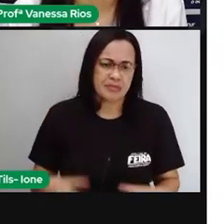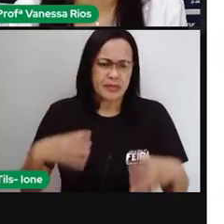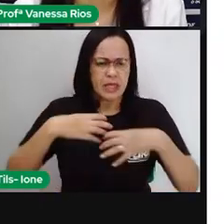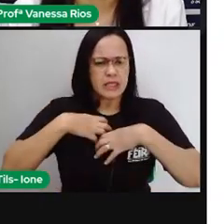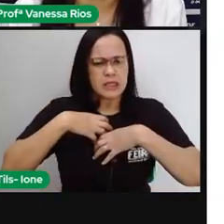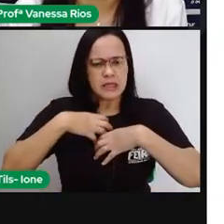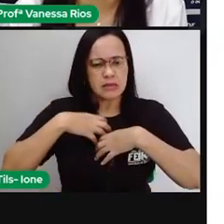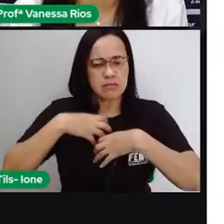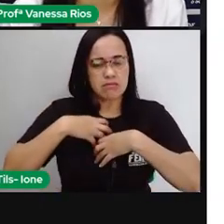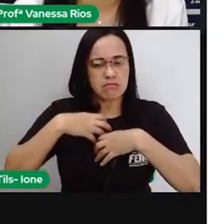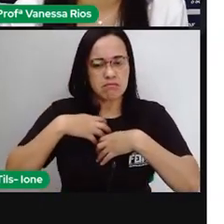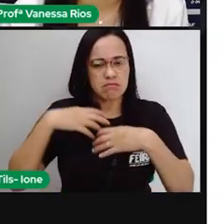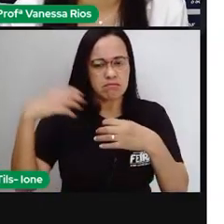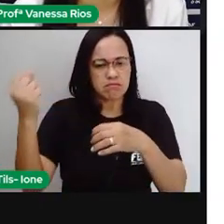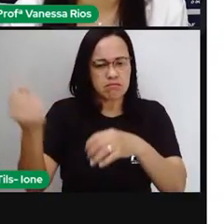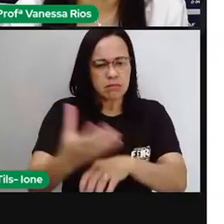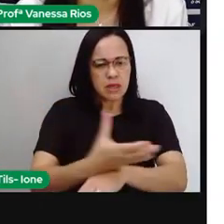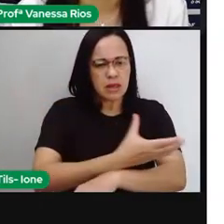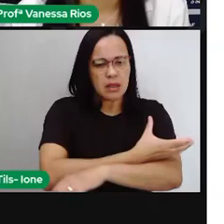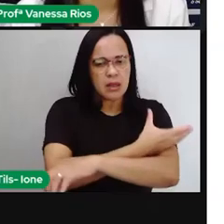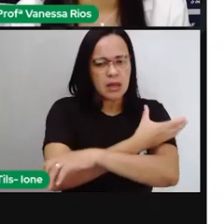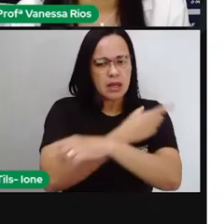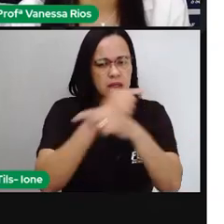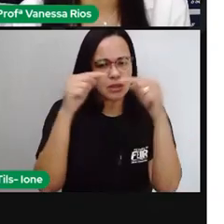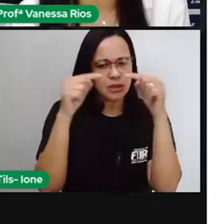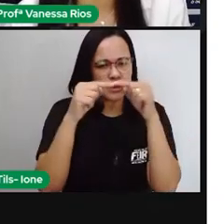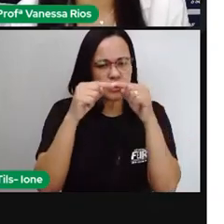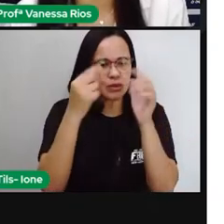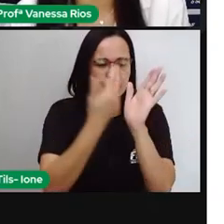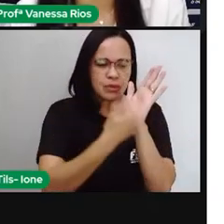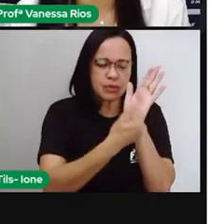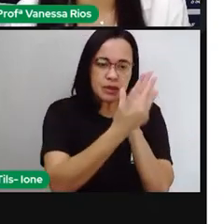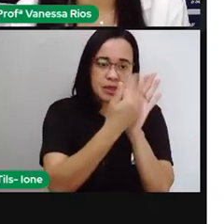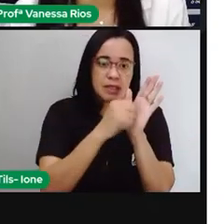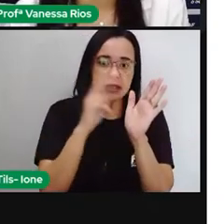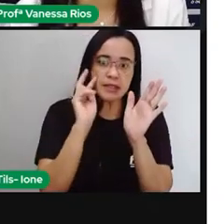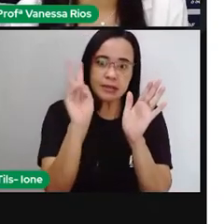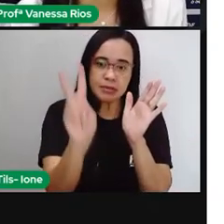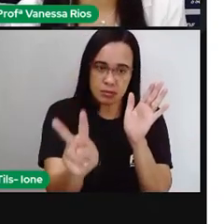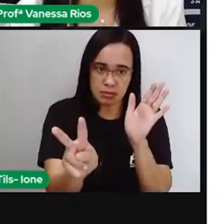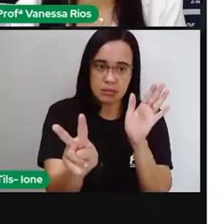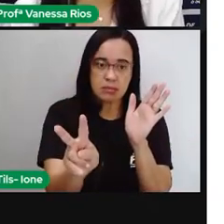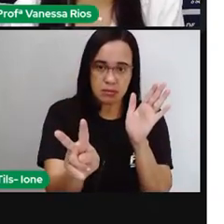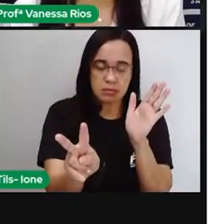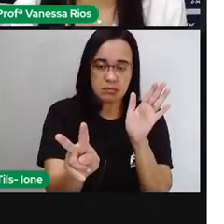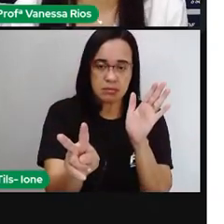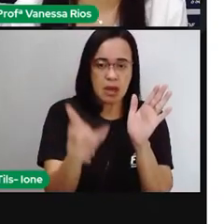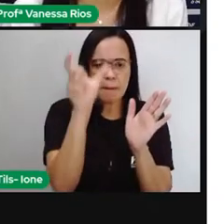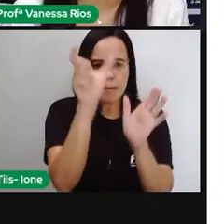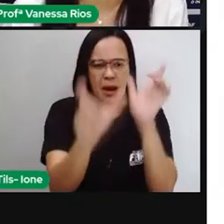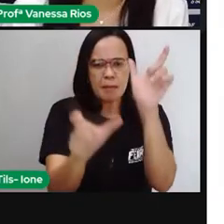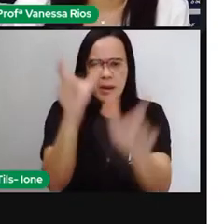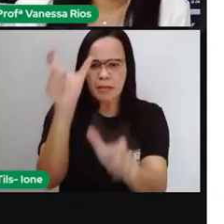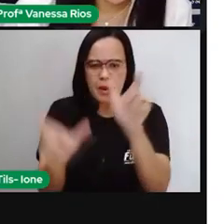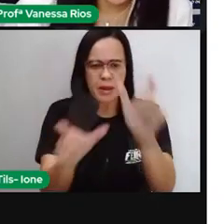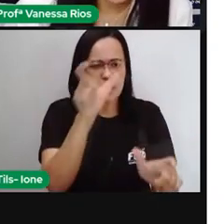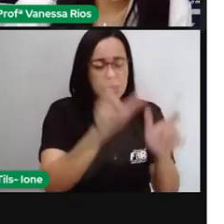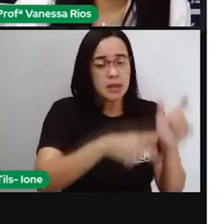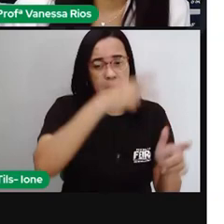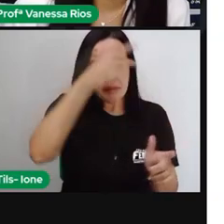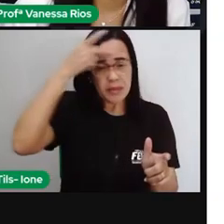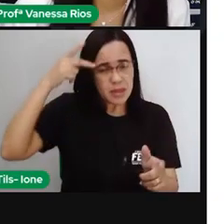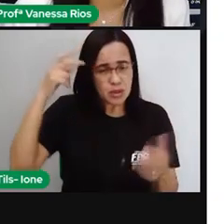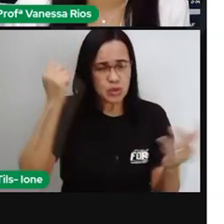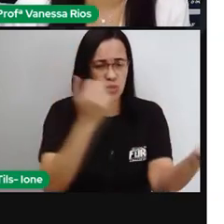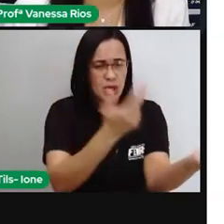e as emoções que vêm à tona, né? No que você está vendo? As pessoas do quadro, elas são todas